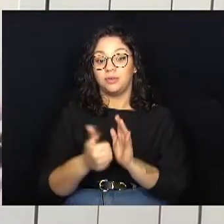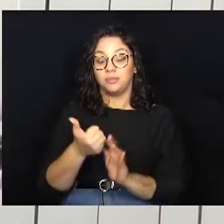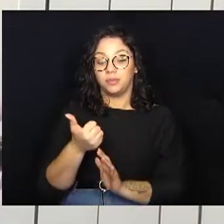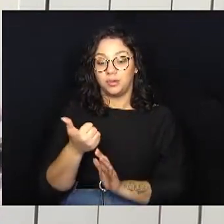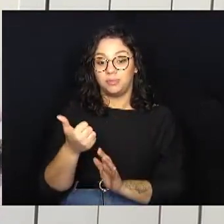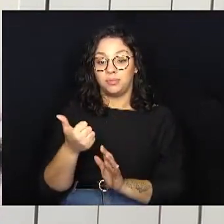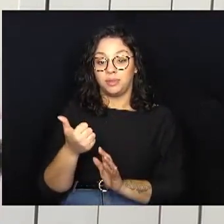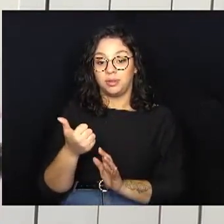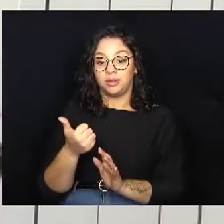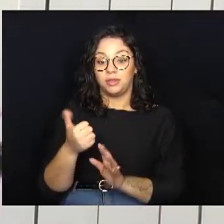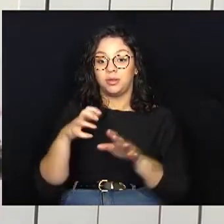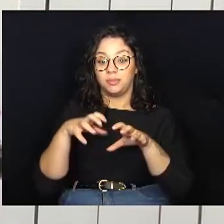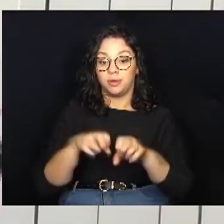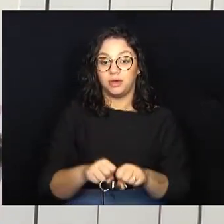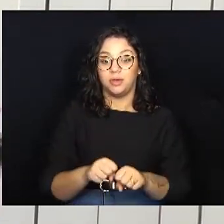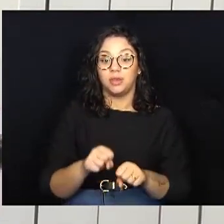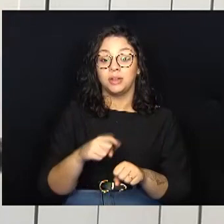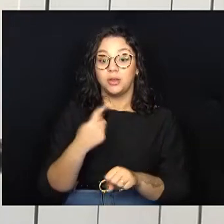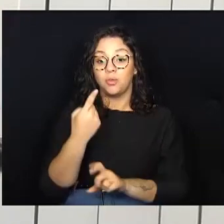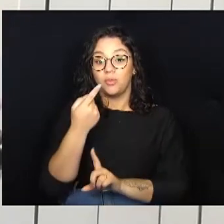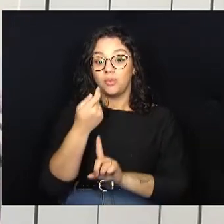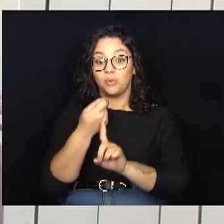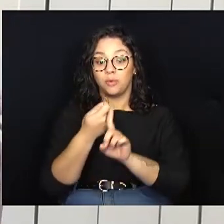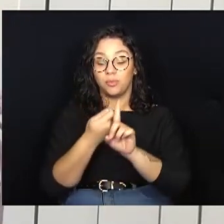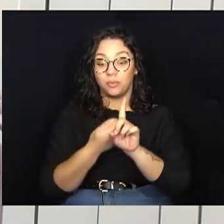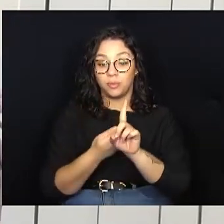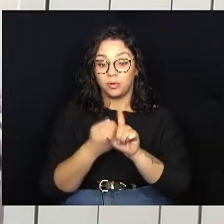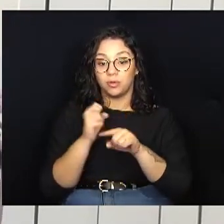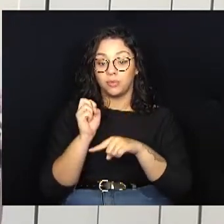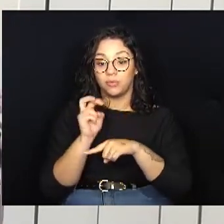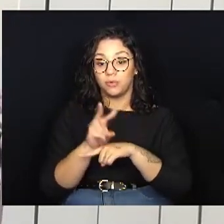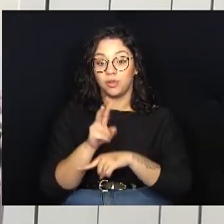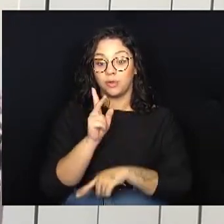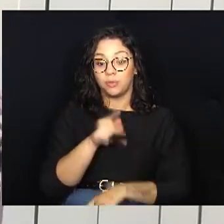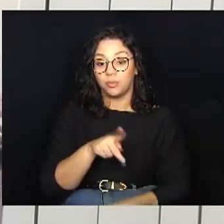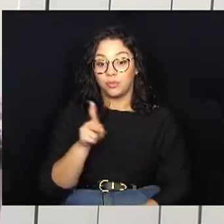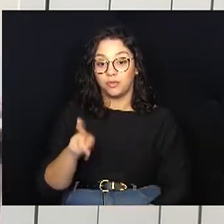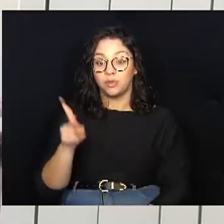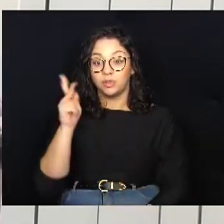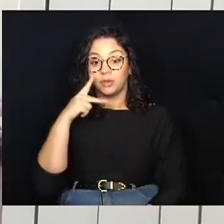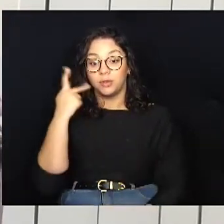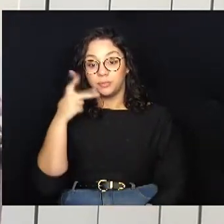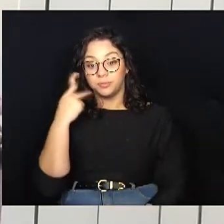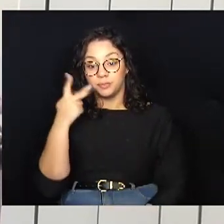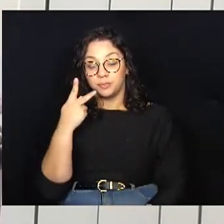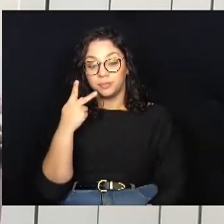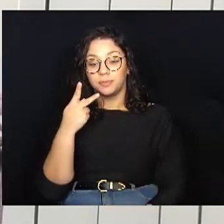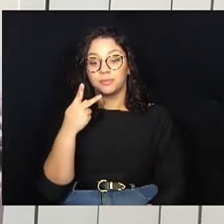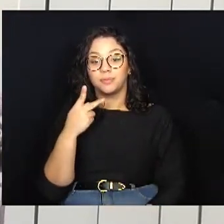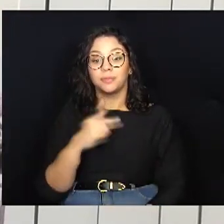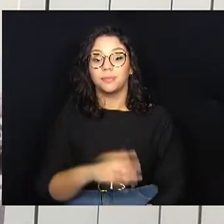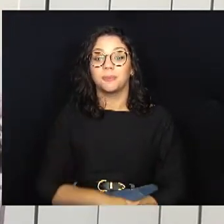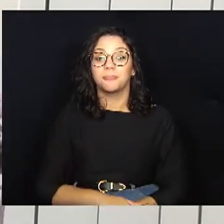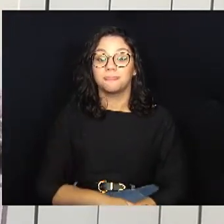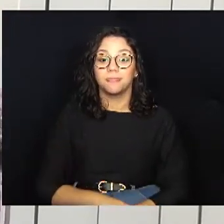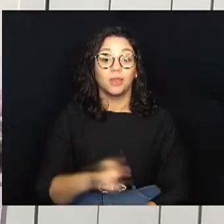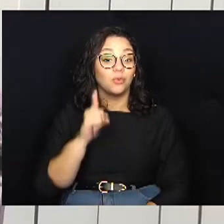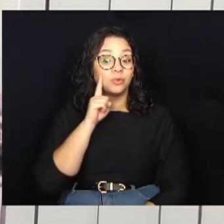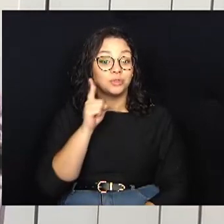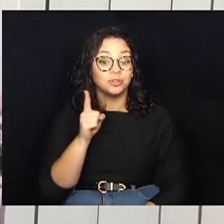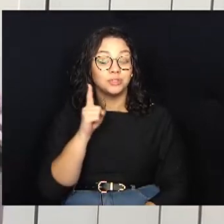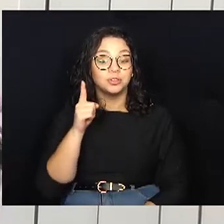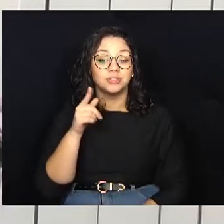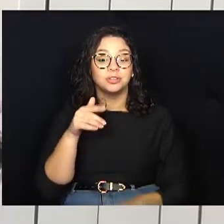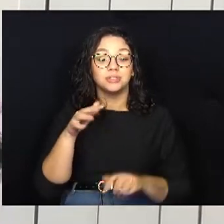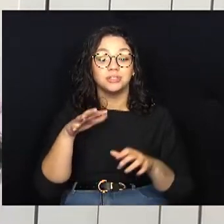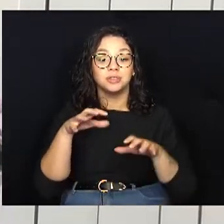e assumiu, então, por um mês, a vaga de professor Alberto. A data da posse, então, vai ser hoje,